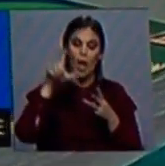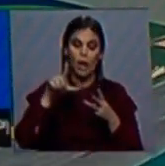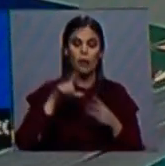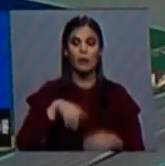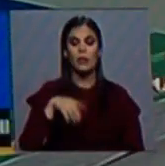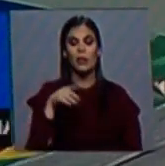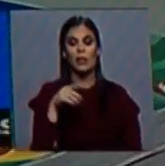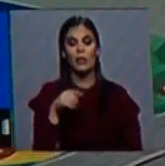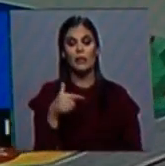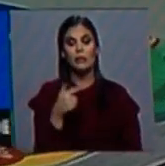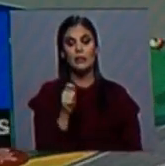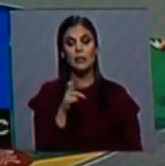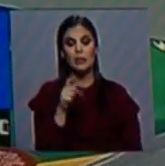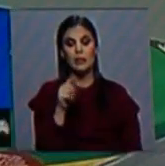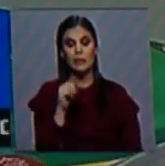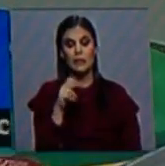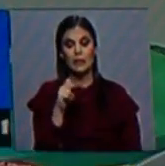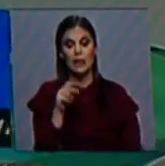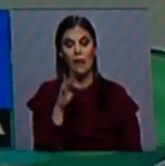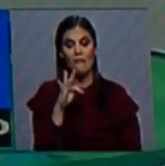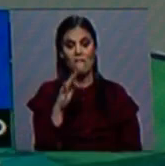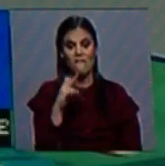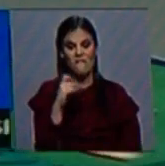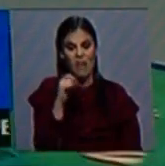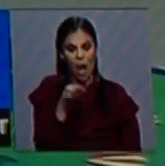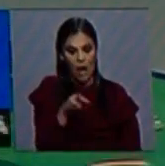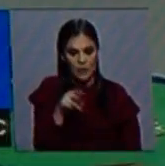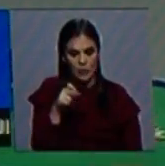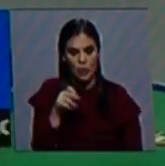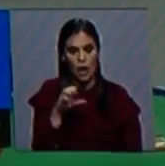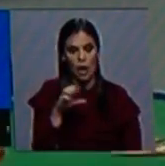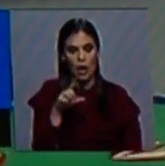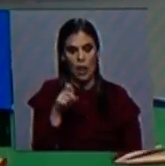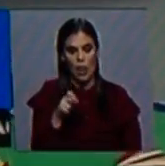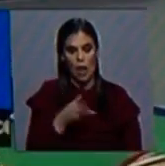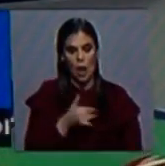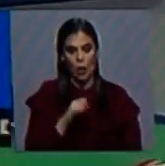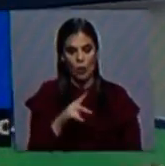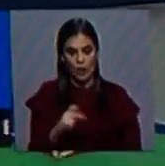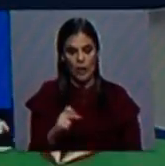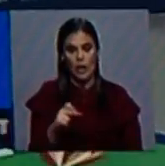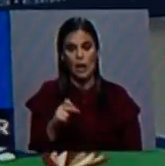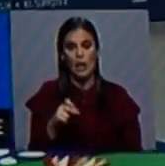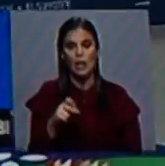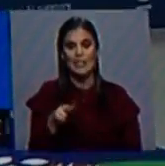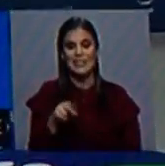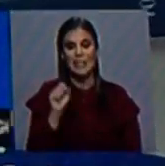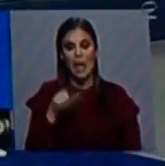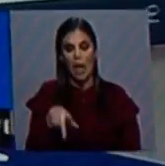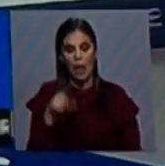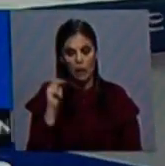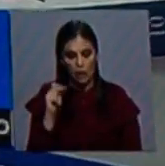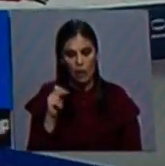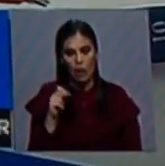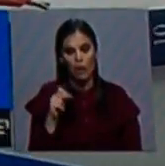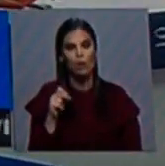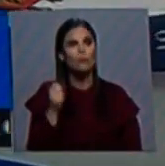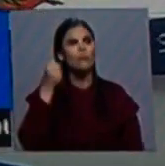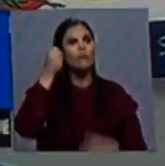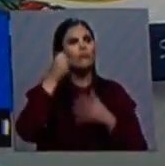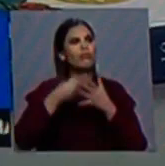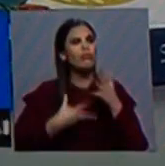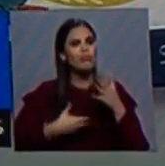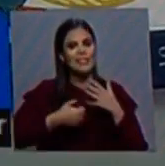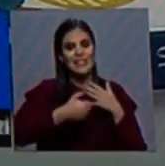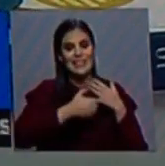depois temos a Teresa Lima, a Fátima Afonso, temos uma Cláudia Navarro, da Nela Gática. Oh, imensos, mais de